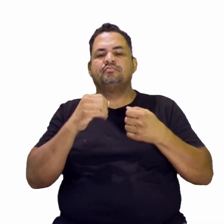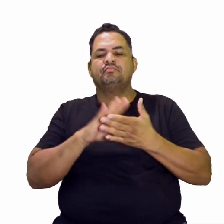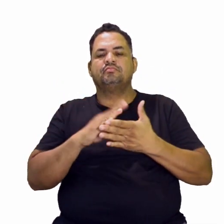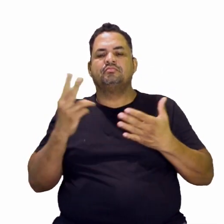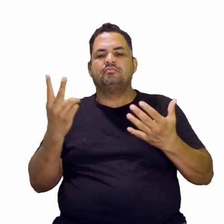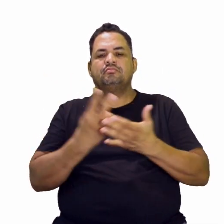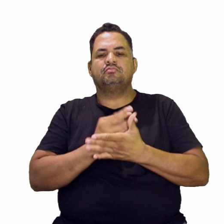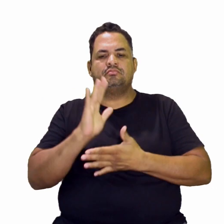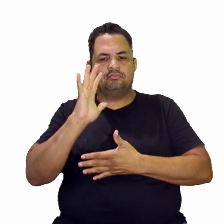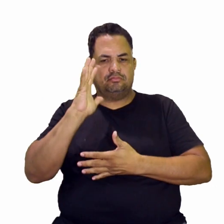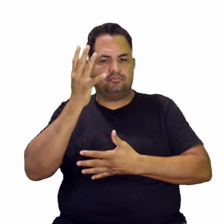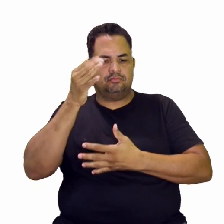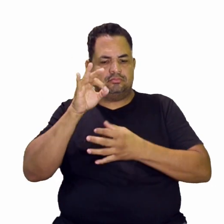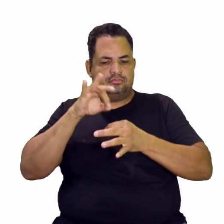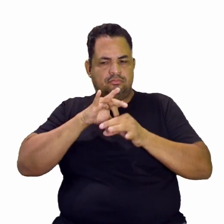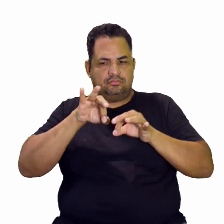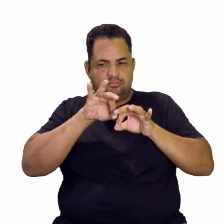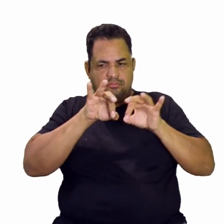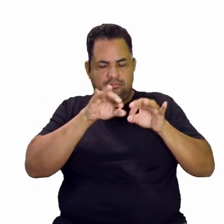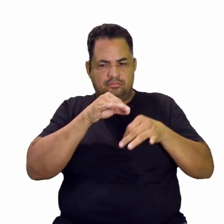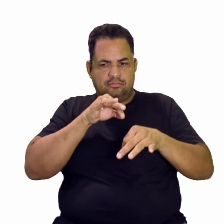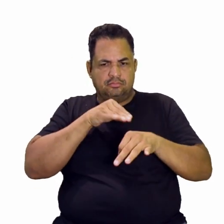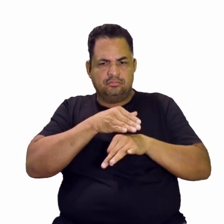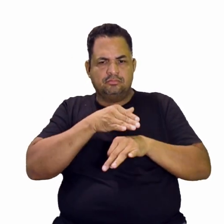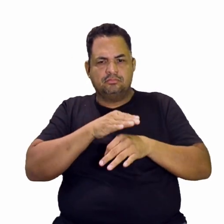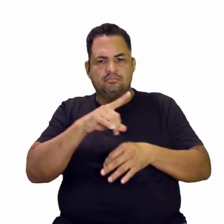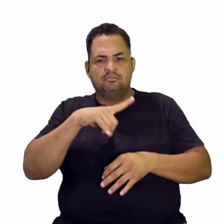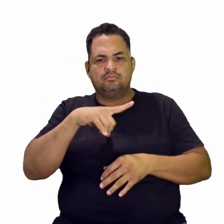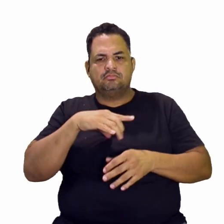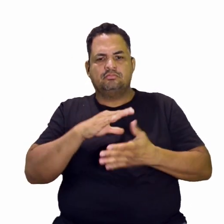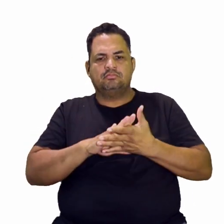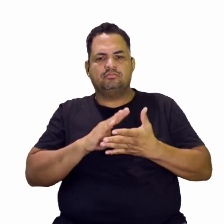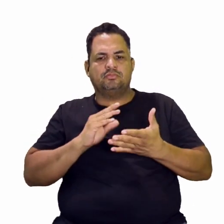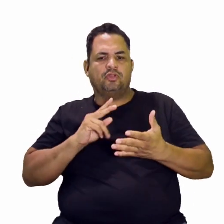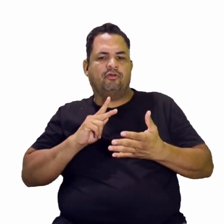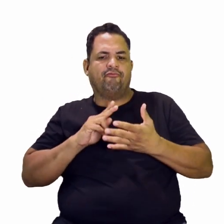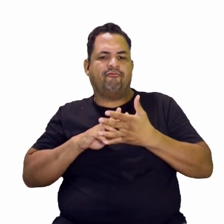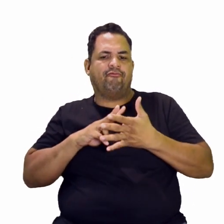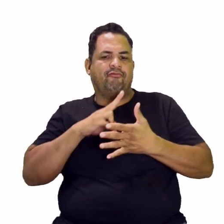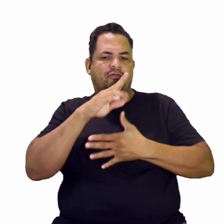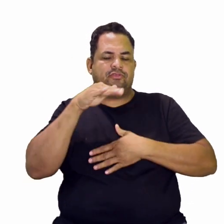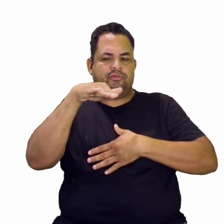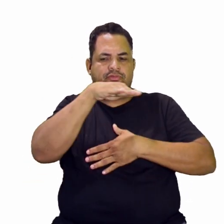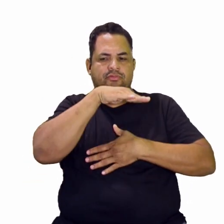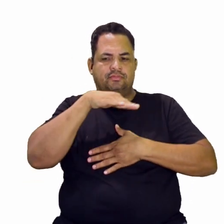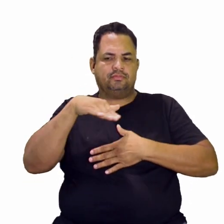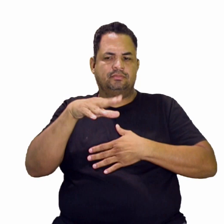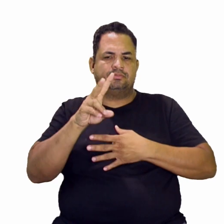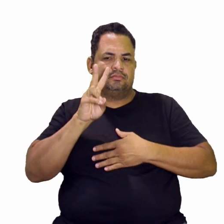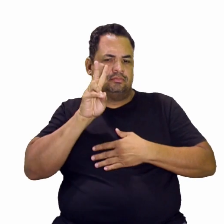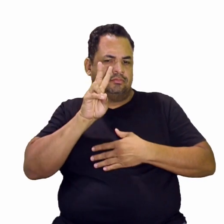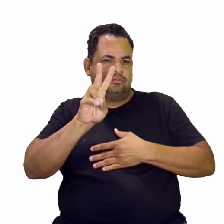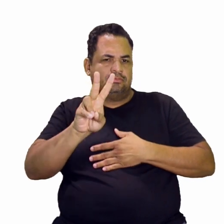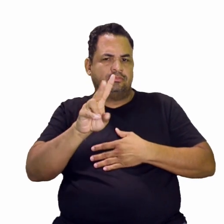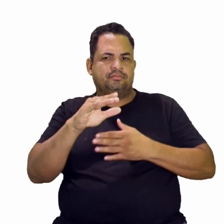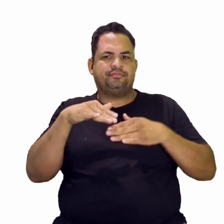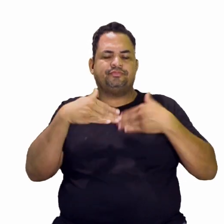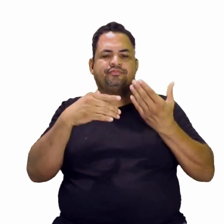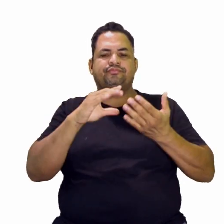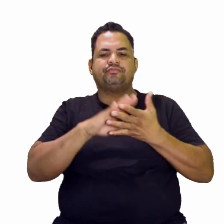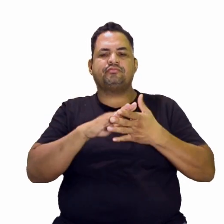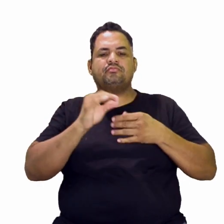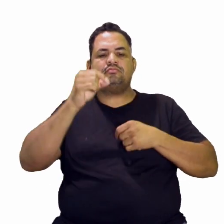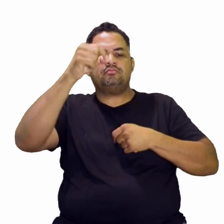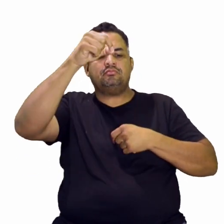essa capacidade de capilaridade. E nós temos a tensão superficial, que a gente identifica, por exemplo, quando a gente joga